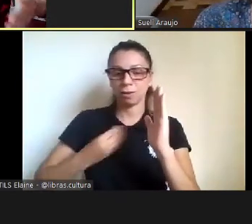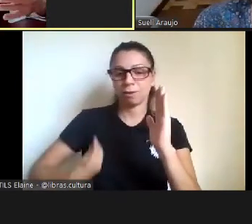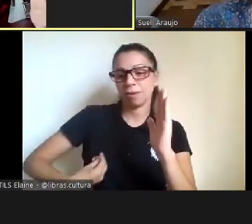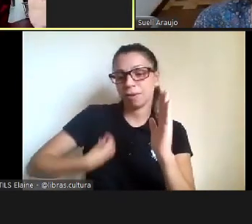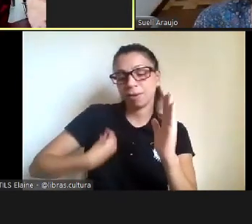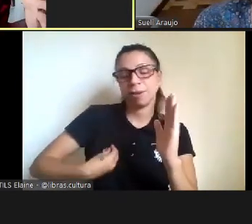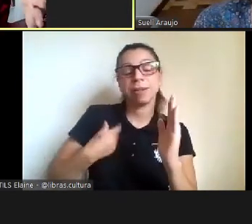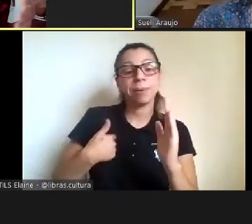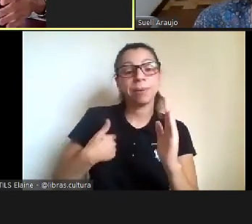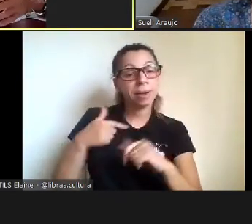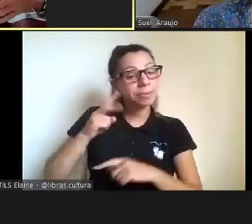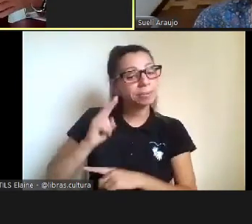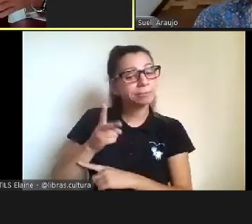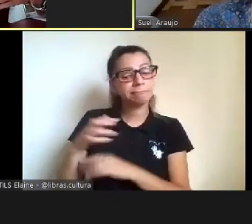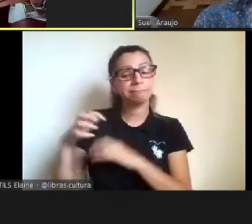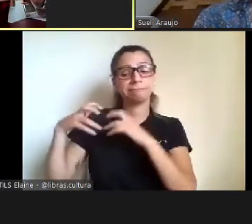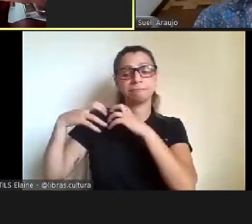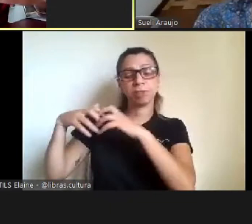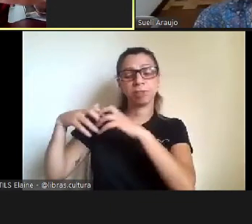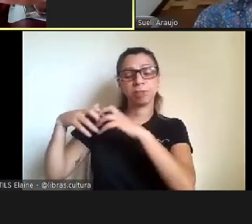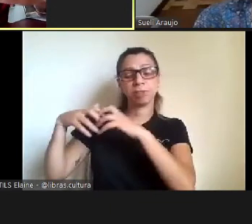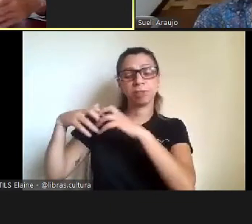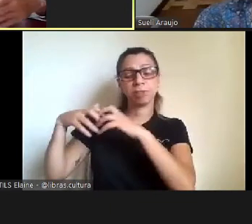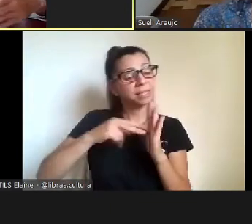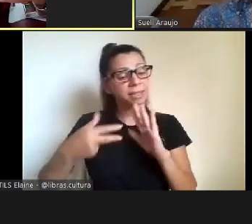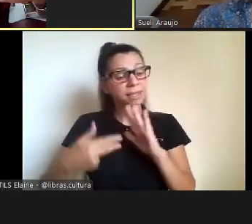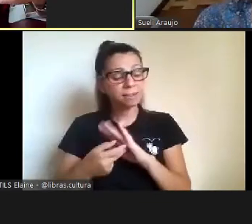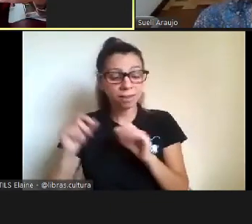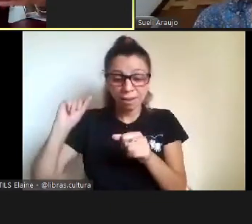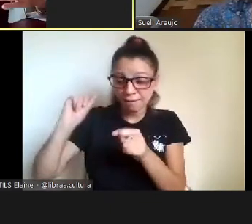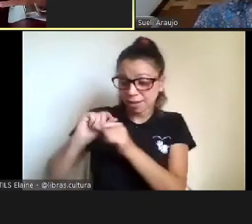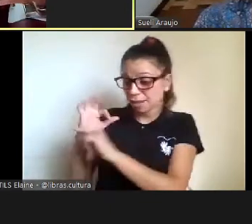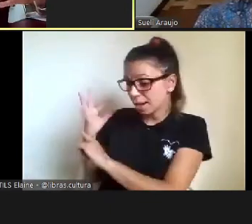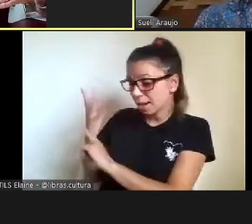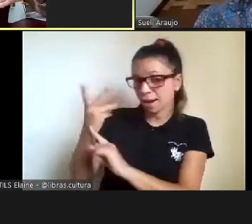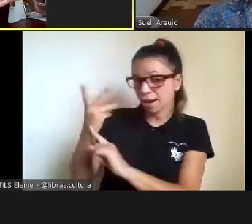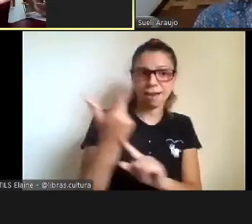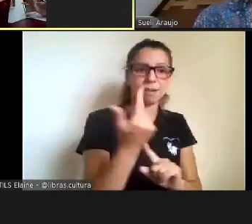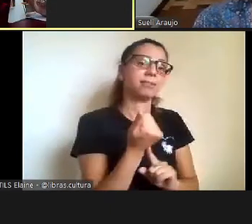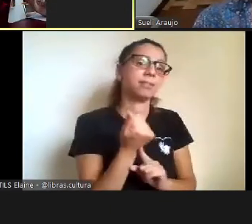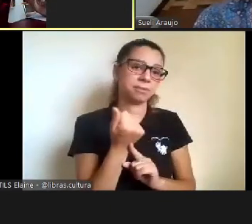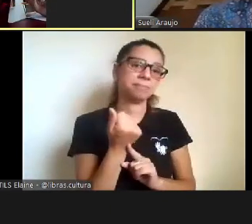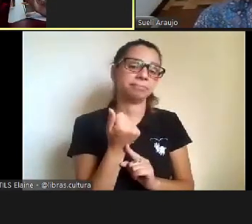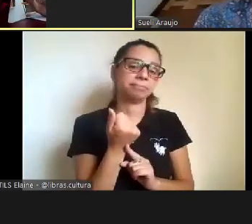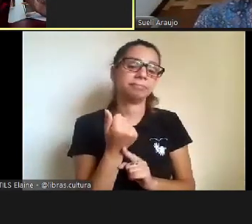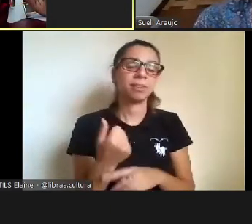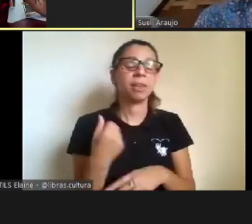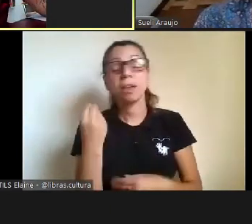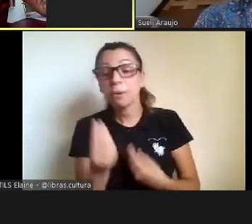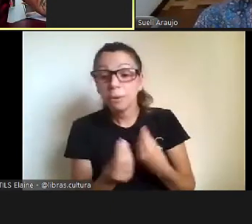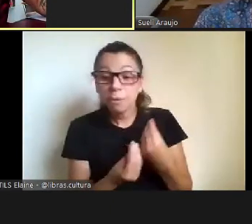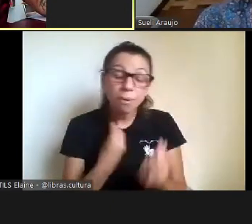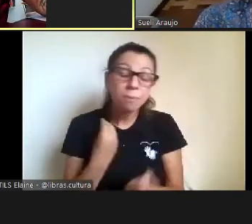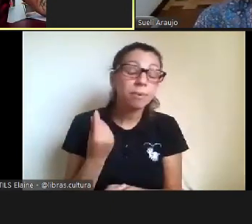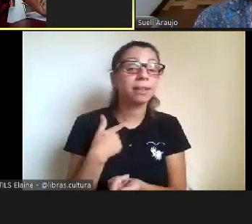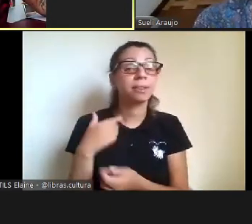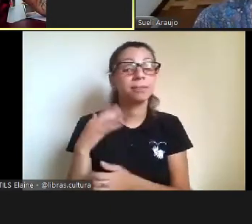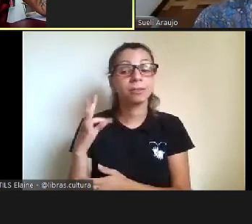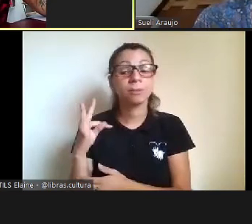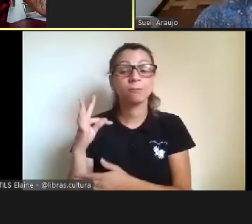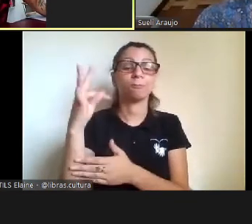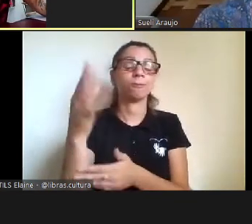fazer artístico e como é que a gente vai dar conta de se reinventar